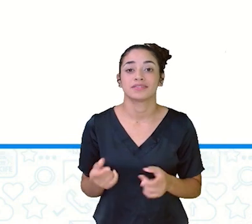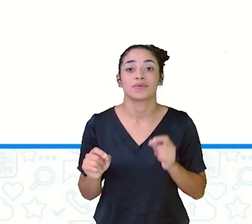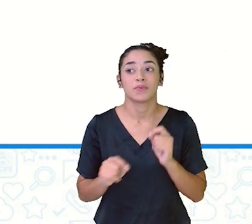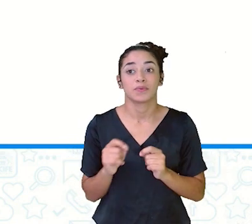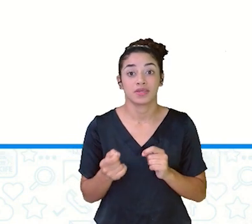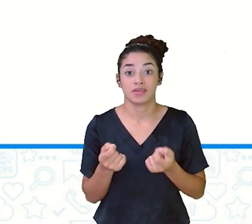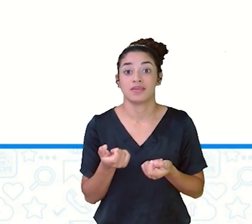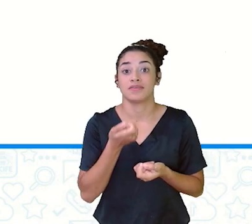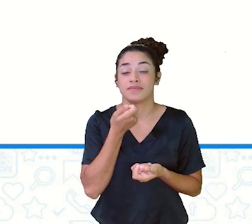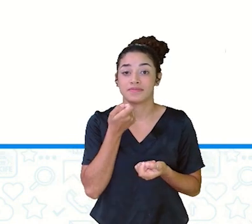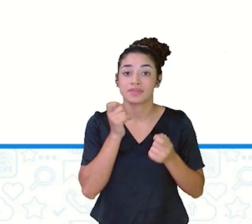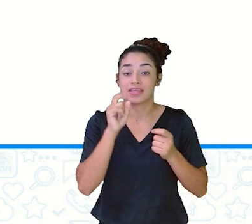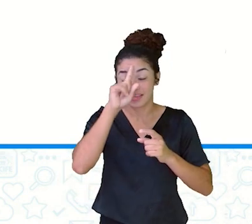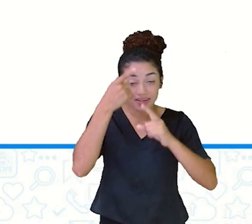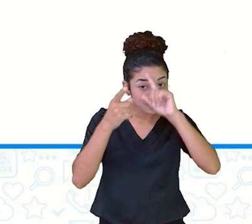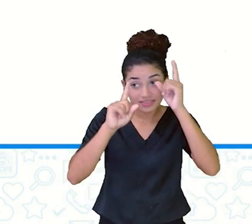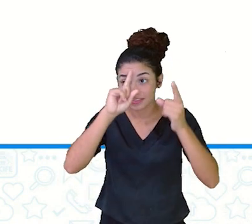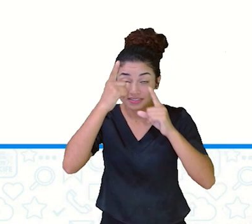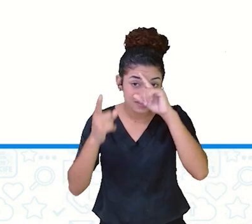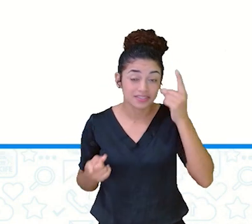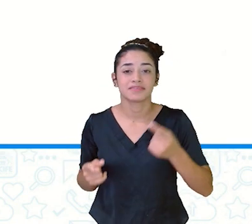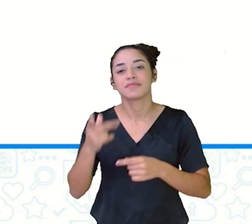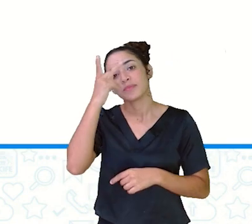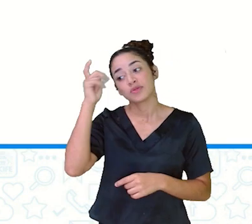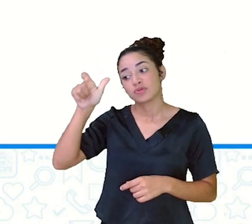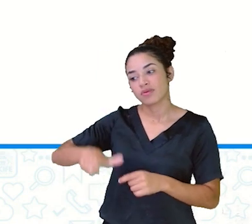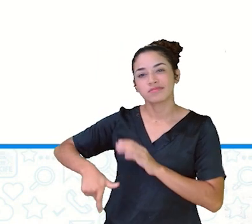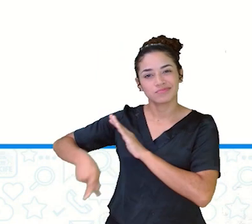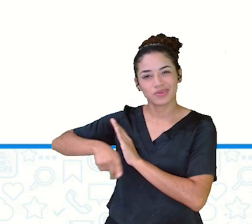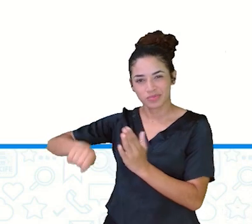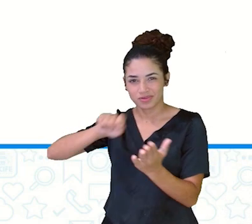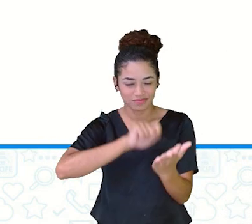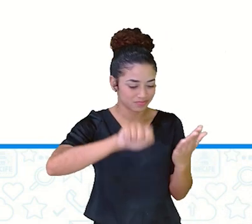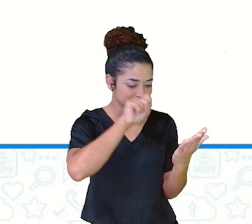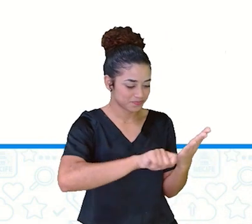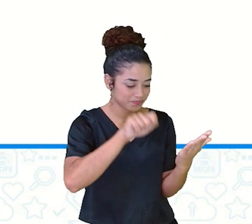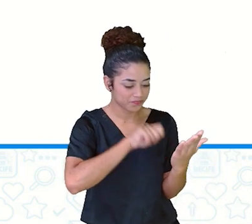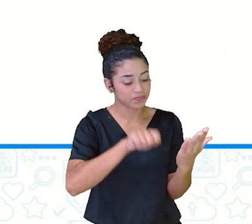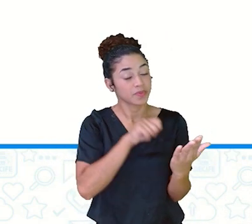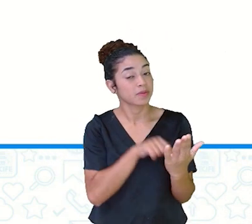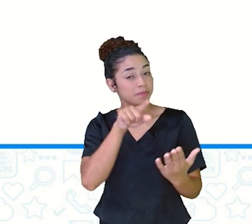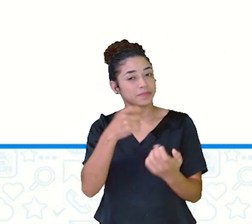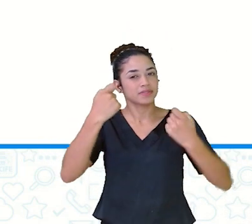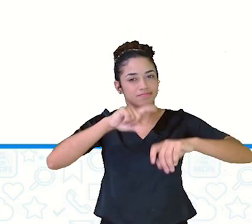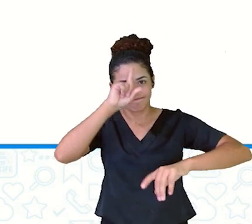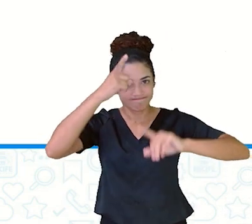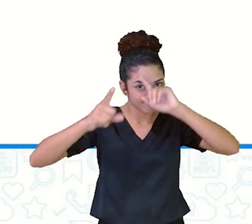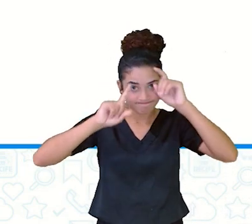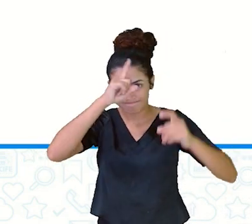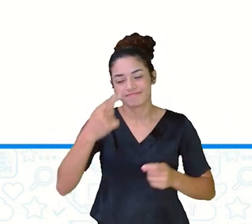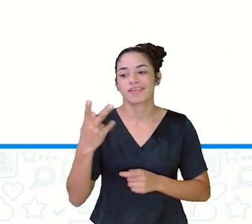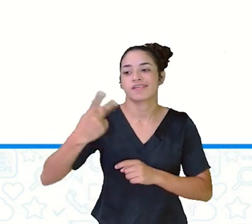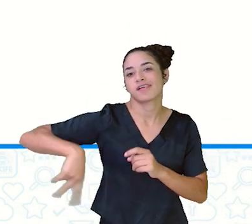um caráter muito criativo. A pessoa que está escrevendo aí precisa ser bem criativa na